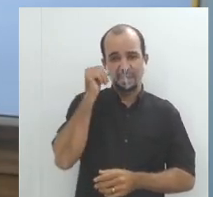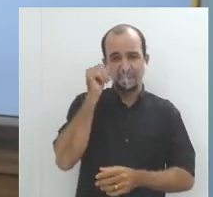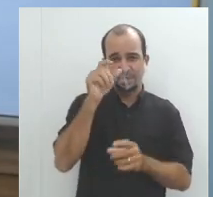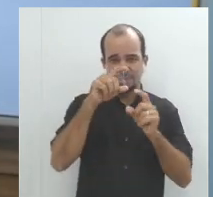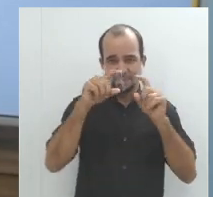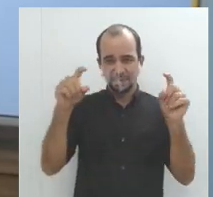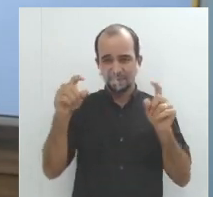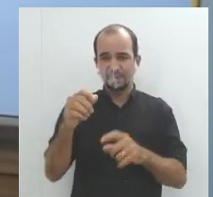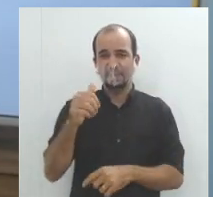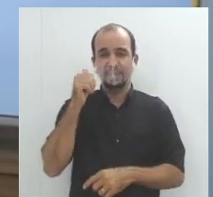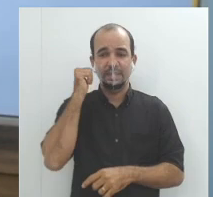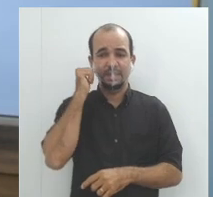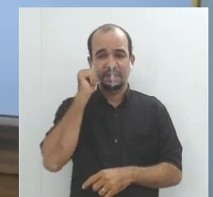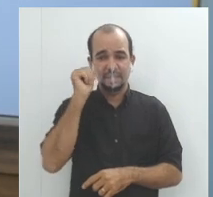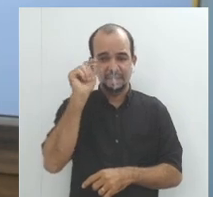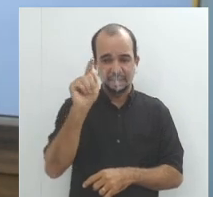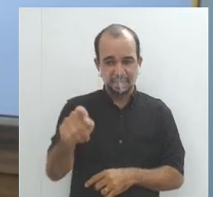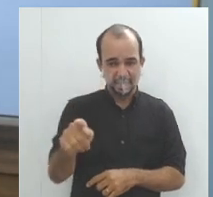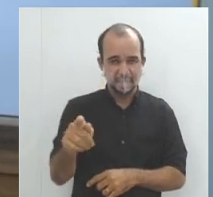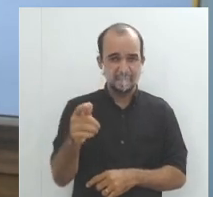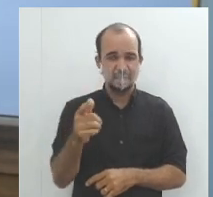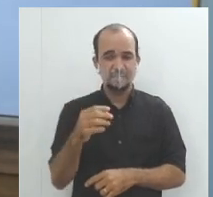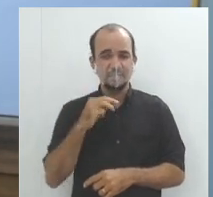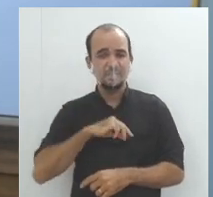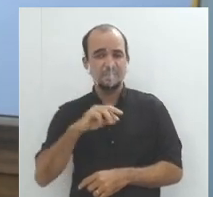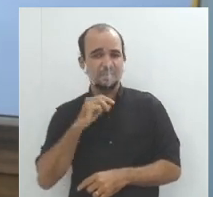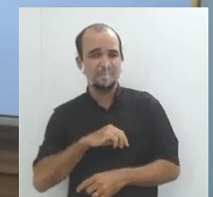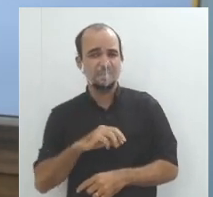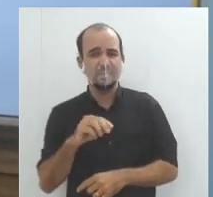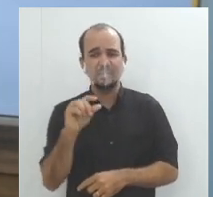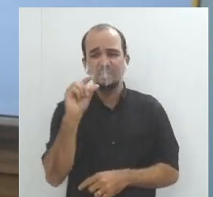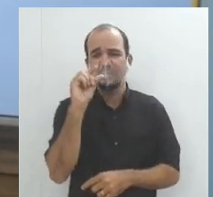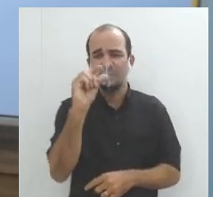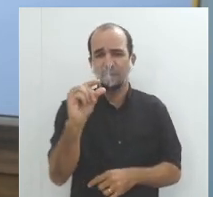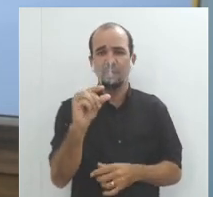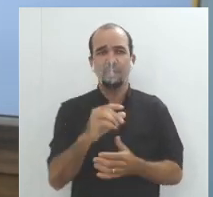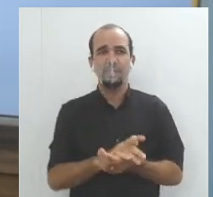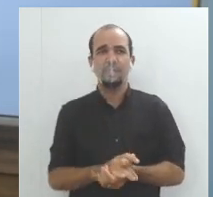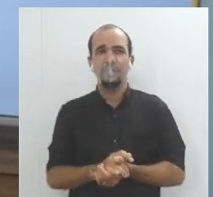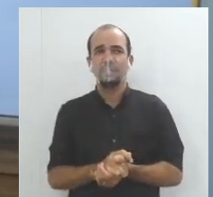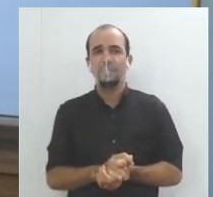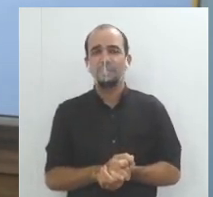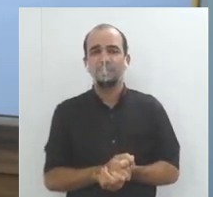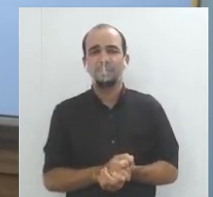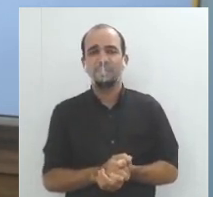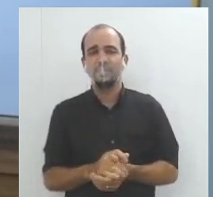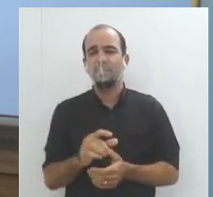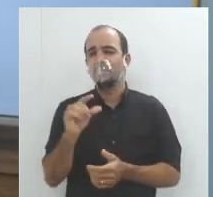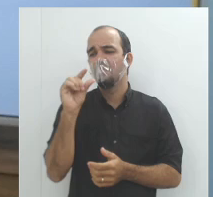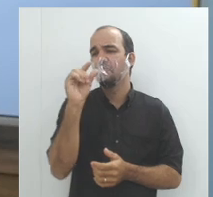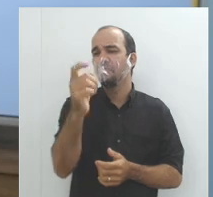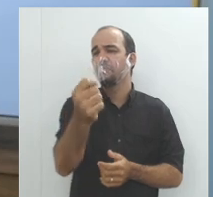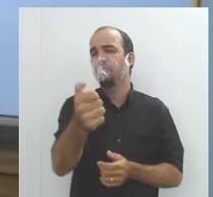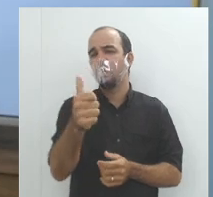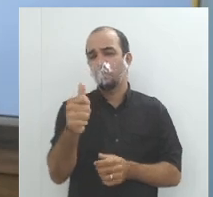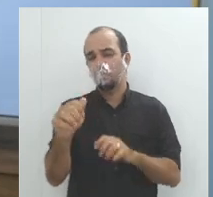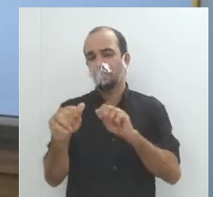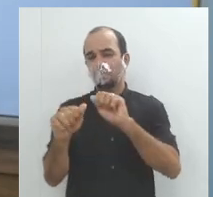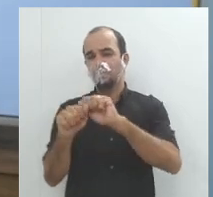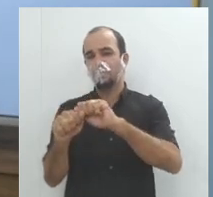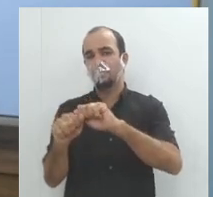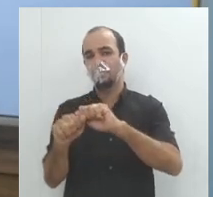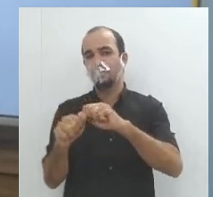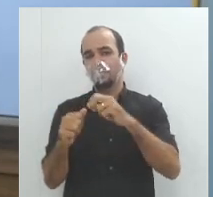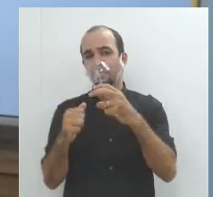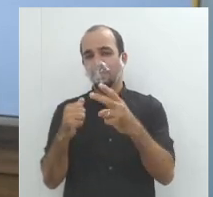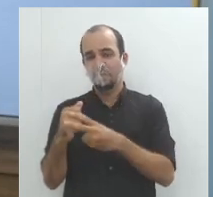pouco, o que é que nós temos aqui? que é que nós temos aqui?